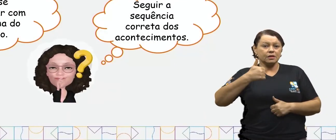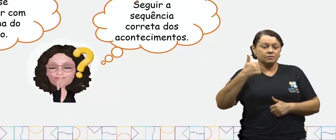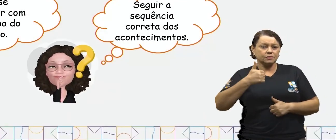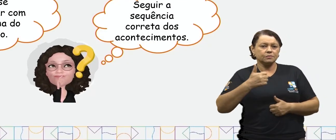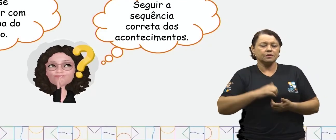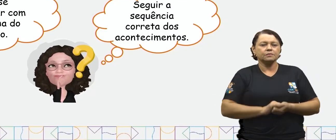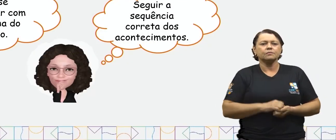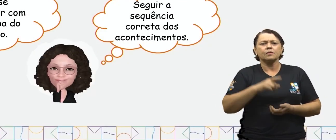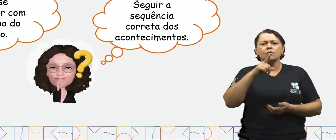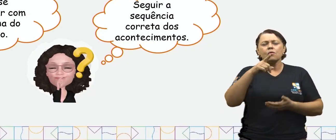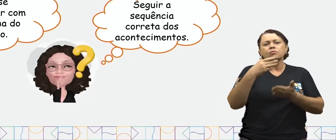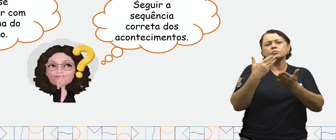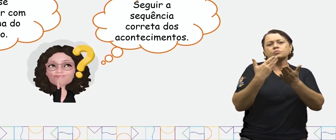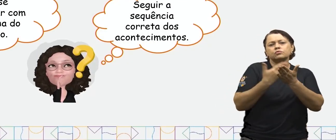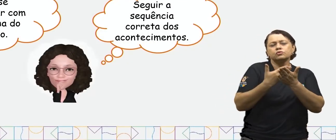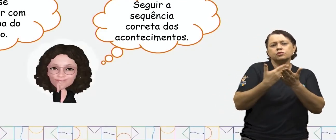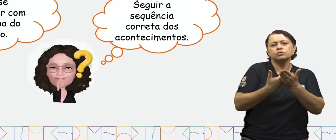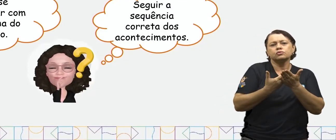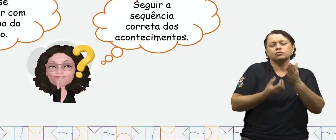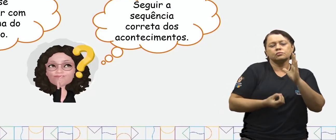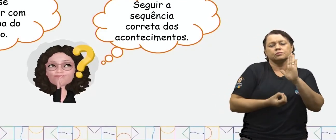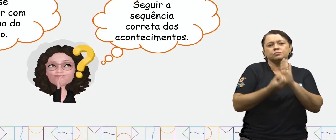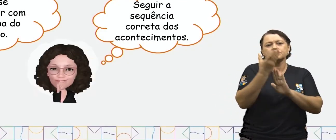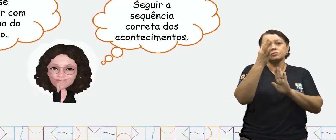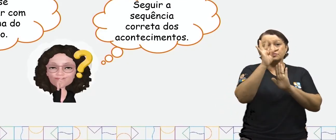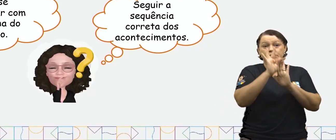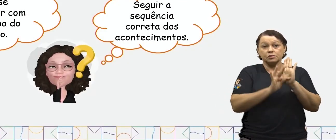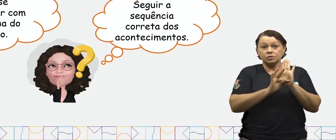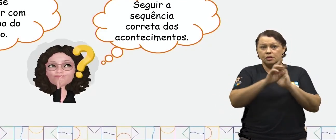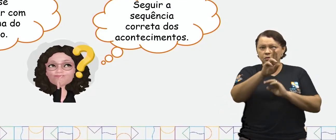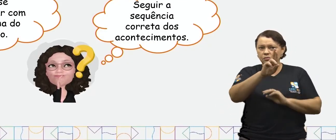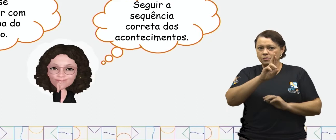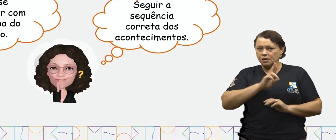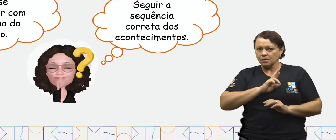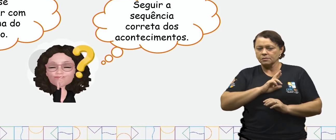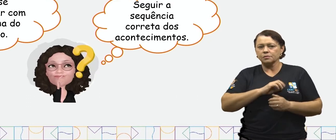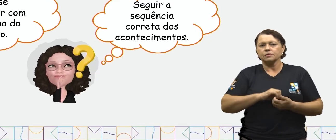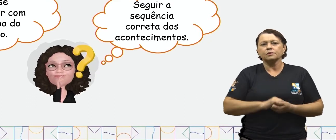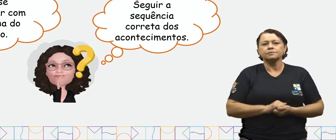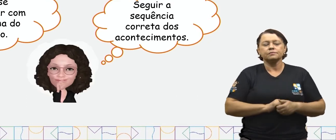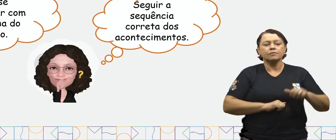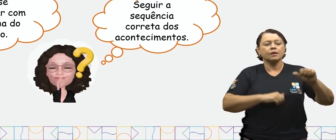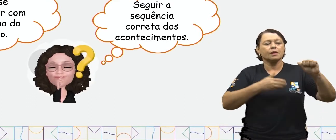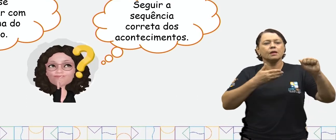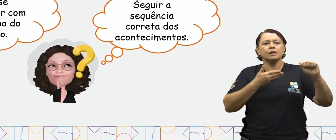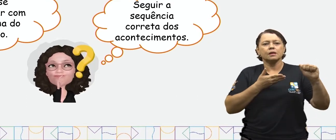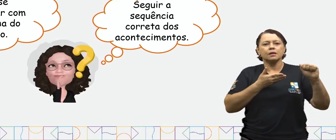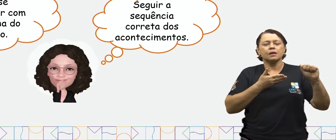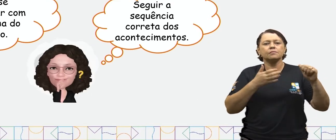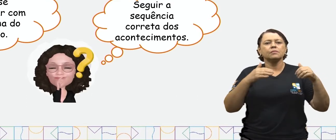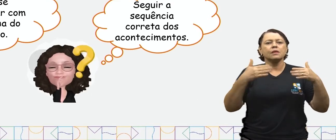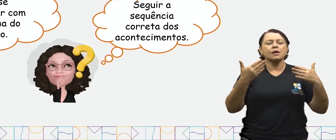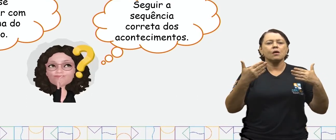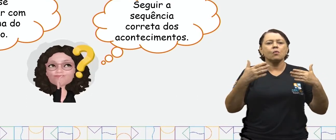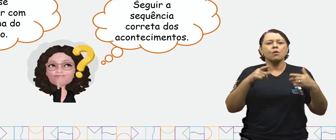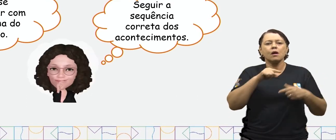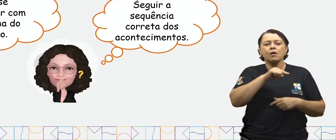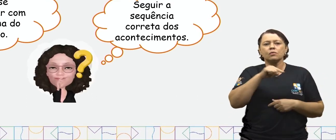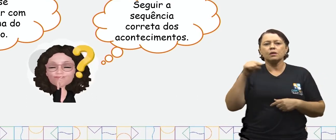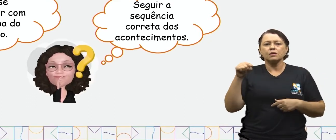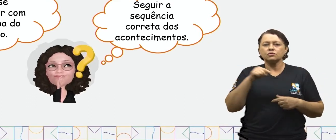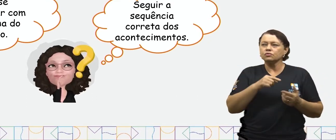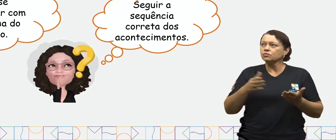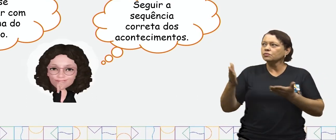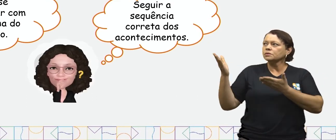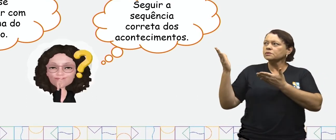Atividade número 1. De acordo com os seus estudos sobre produção de narrativas, responda. Letra A. Qual